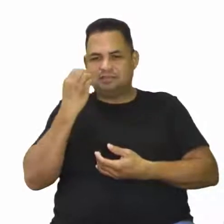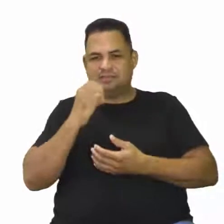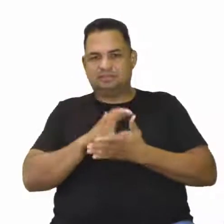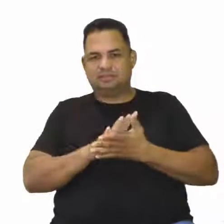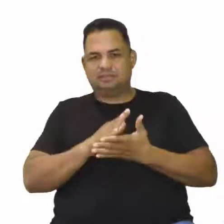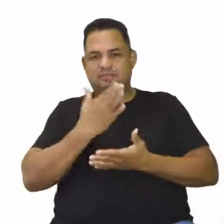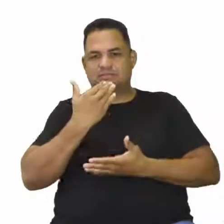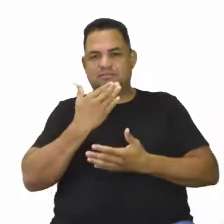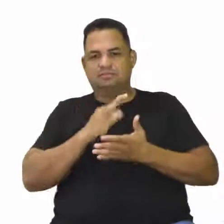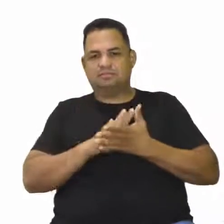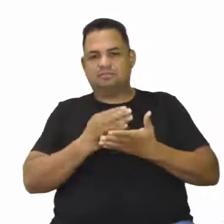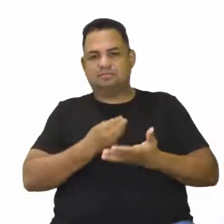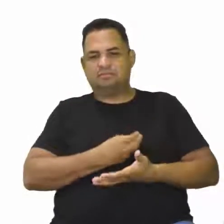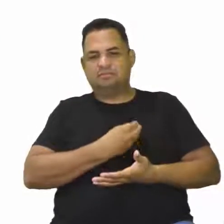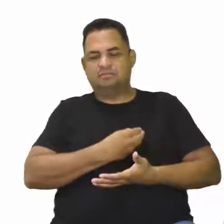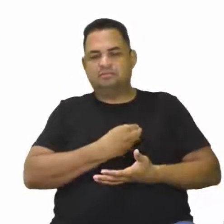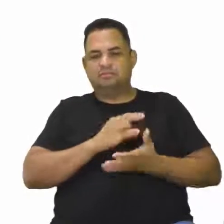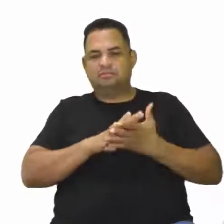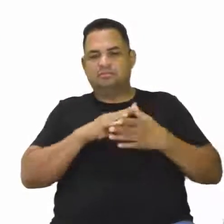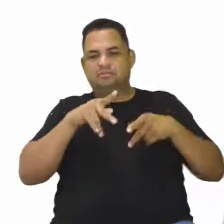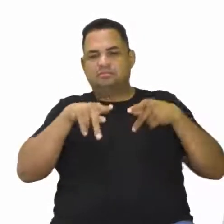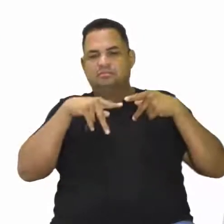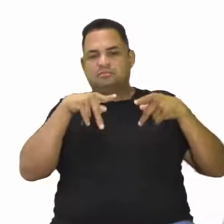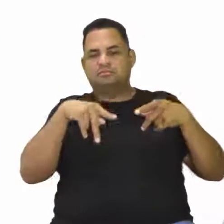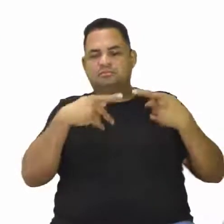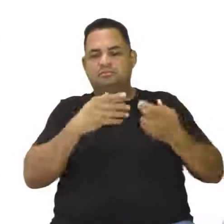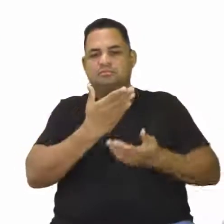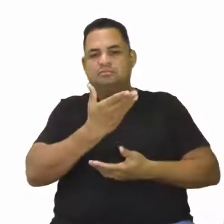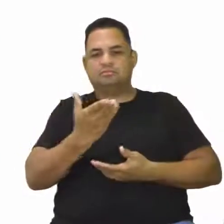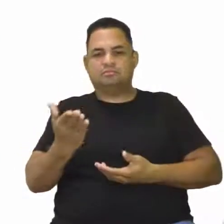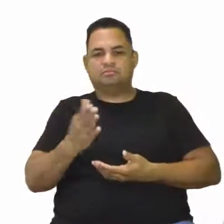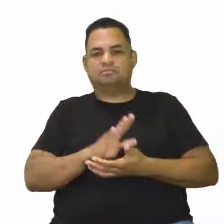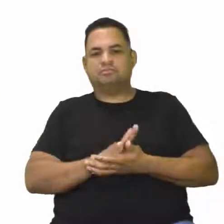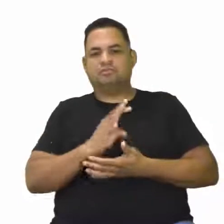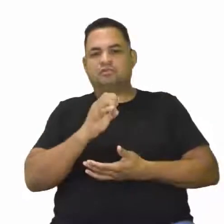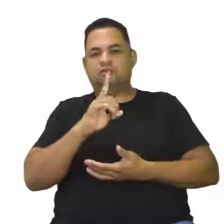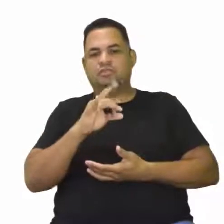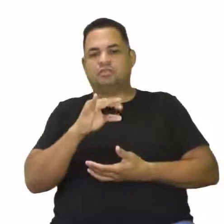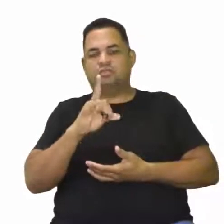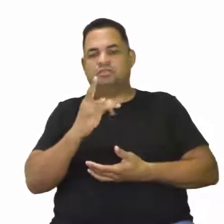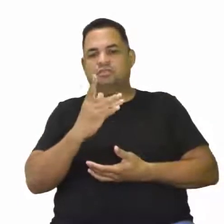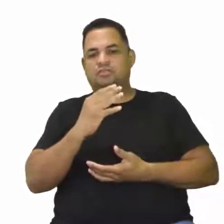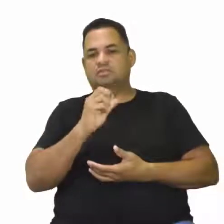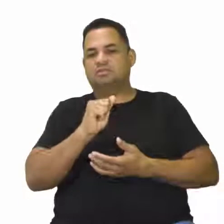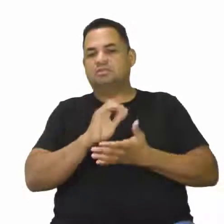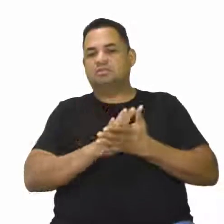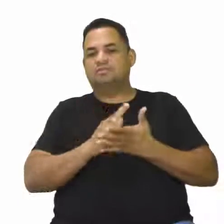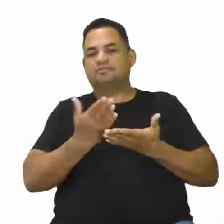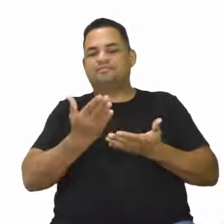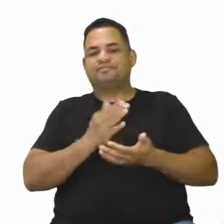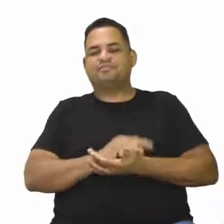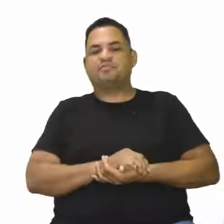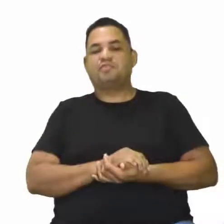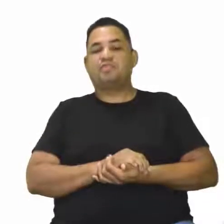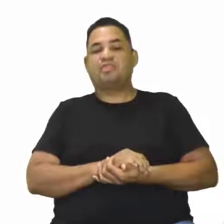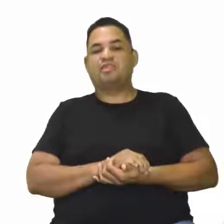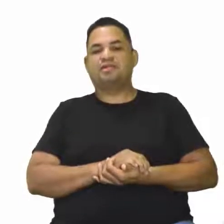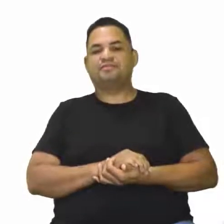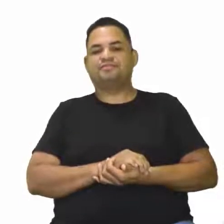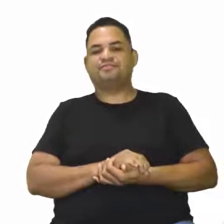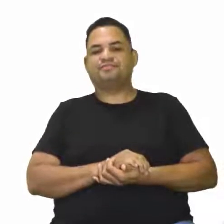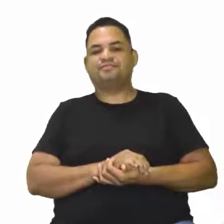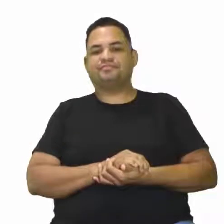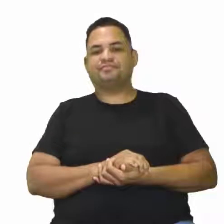os alimentos mais presentes na sua mesa estão as tortillas, muito parecido com o México,